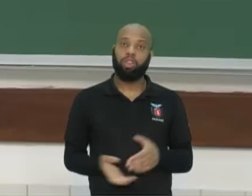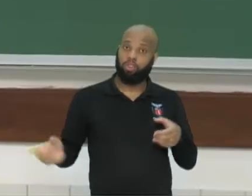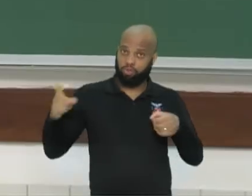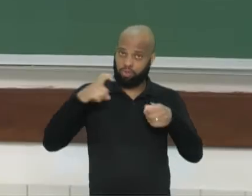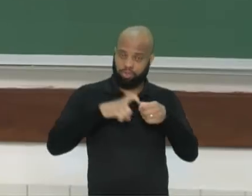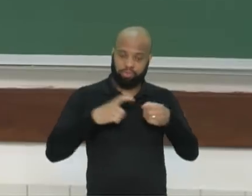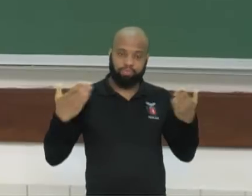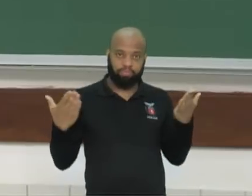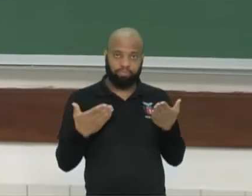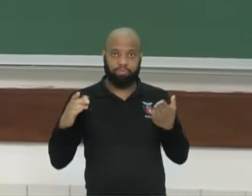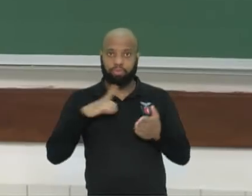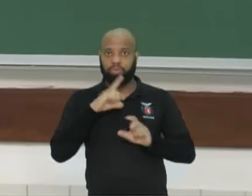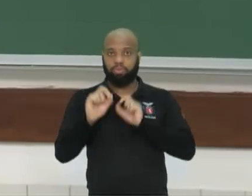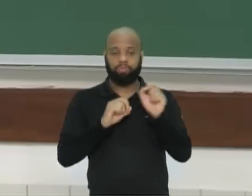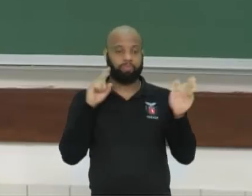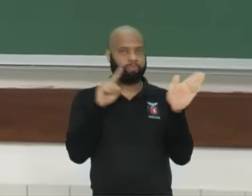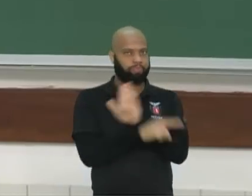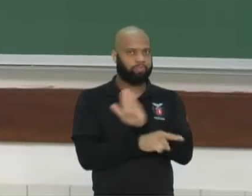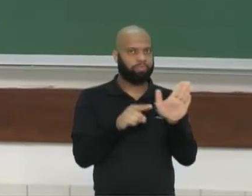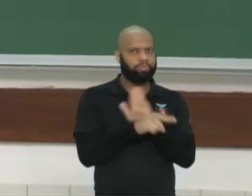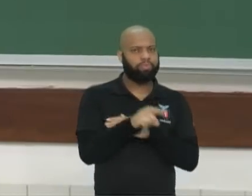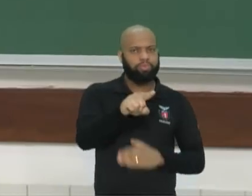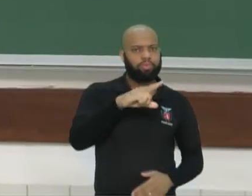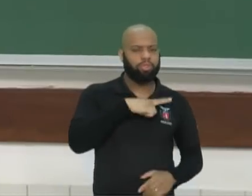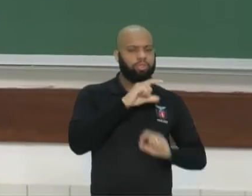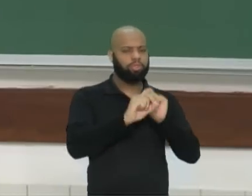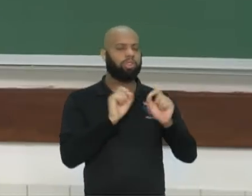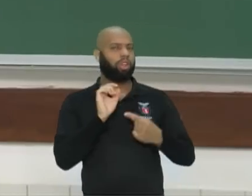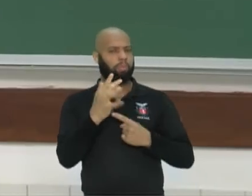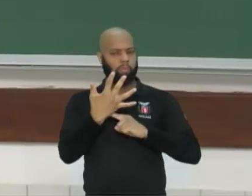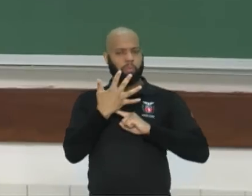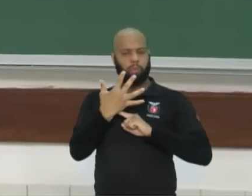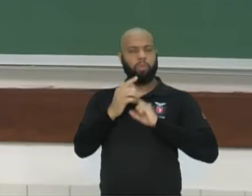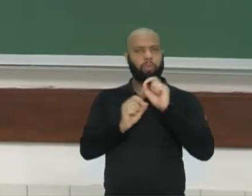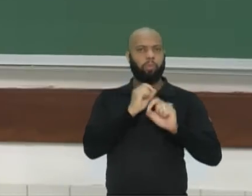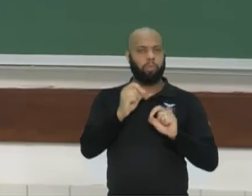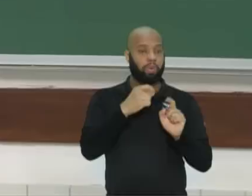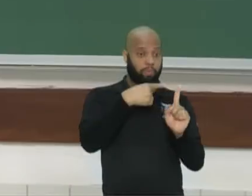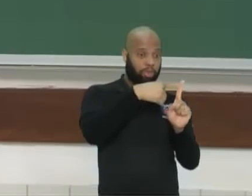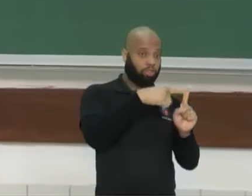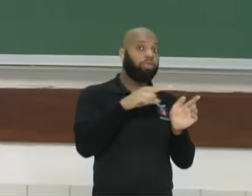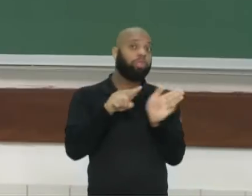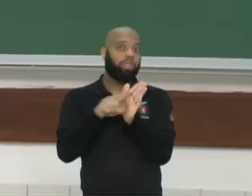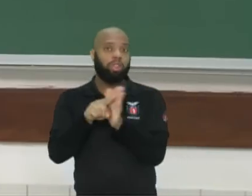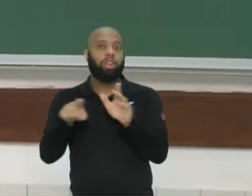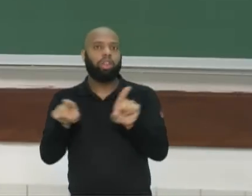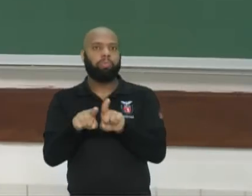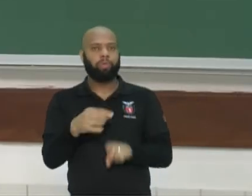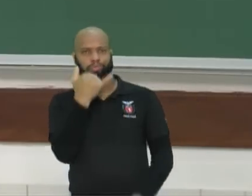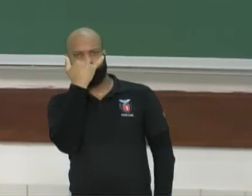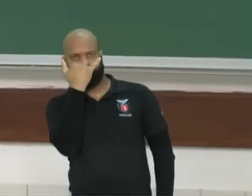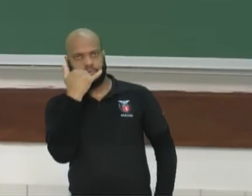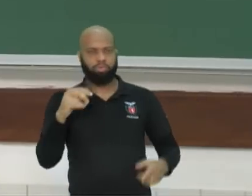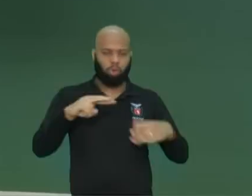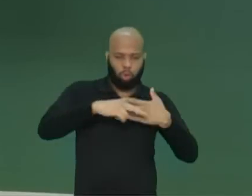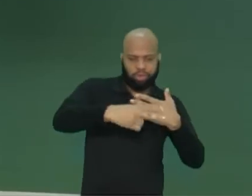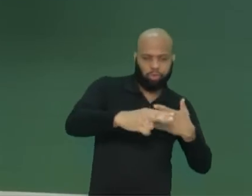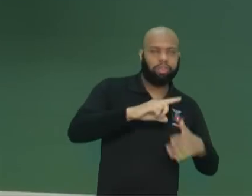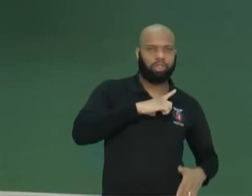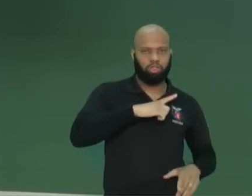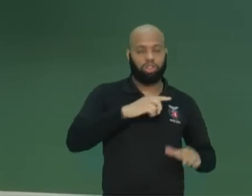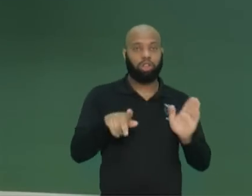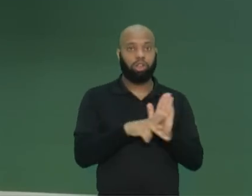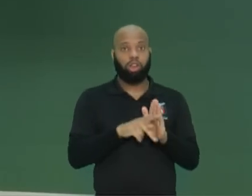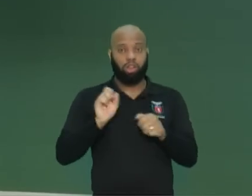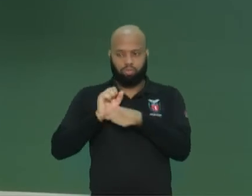Voltamos então ali com o exercício, né? Vocês tinham que apresentar para mim impactos positivos e negativos da construção ali da usina de